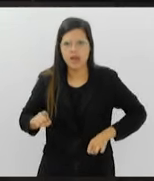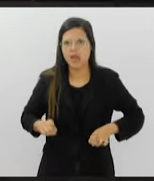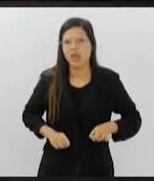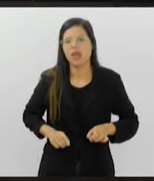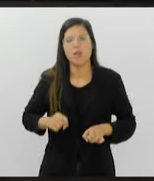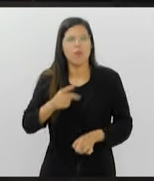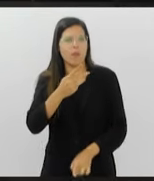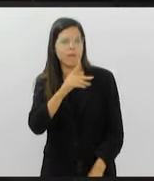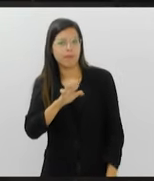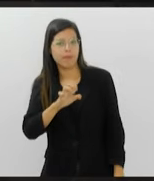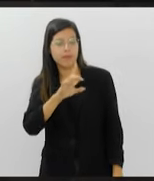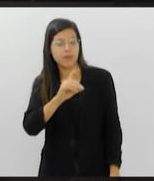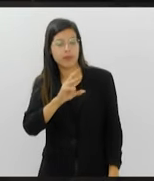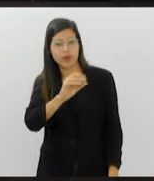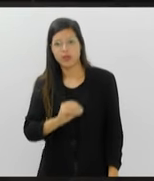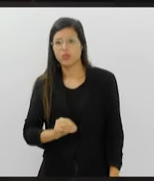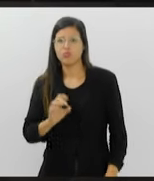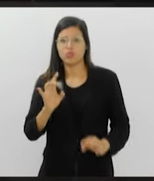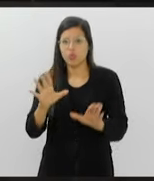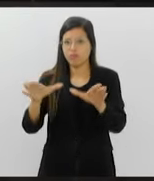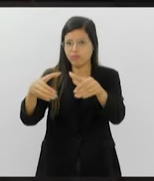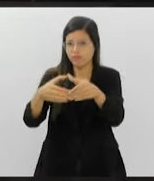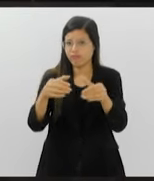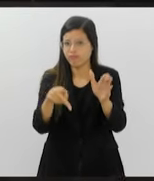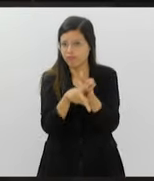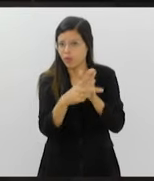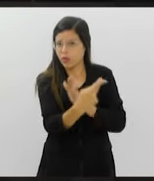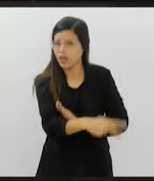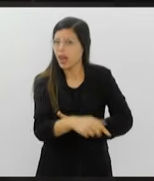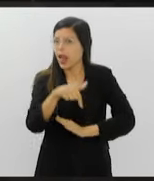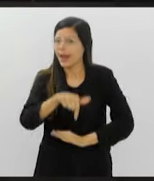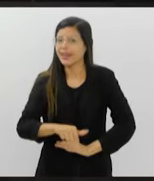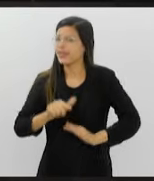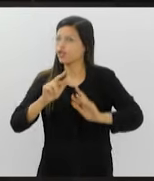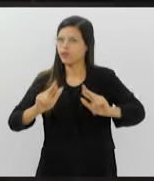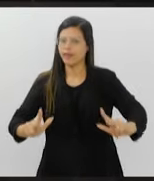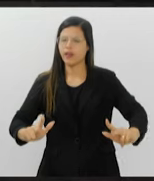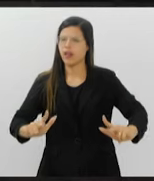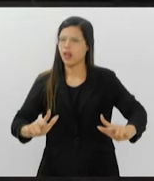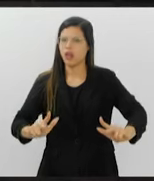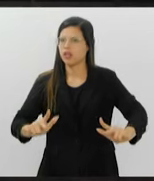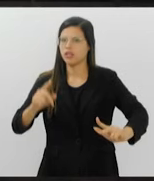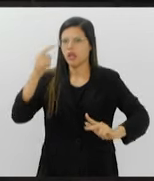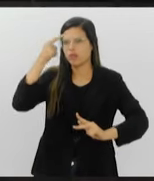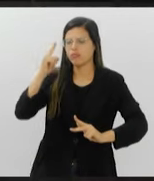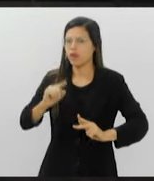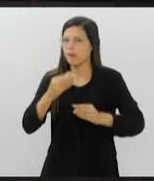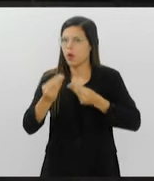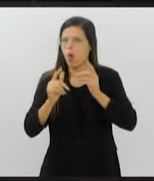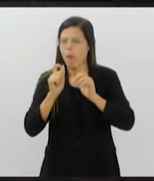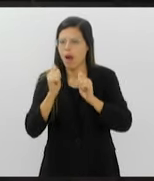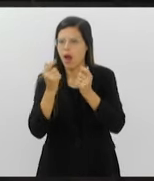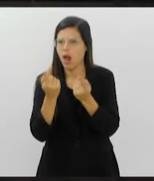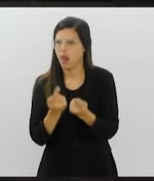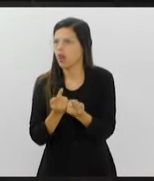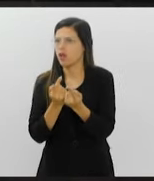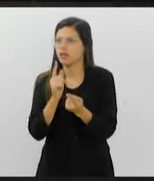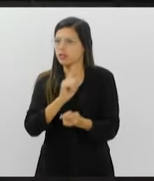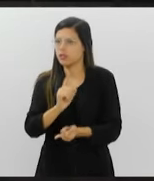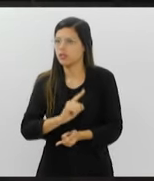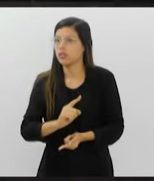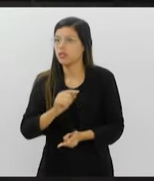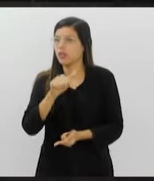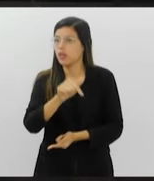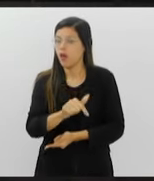vovó, Maria, é só a cúpula dele. E aqui o buraco é mais embaixo. Ele não tem noção do que é uma Assembleia Legislativa do Estado, não. O senhor está